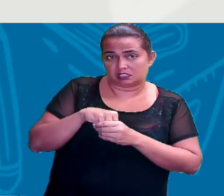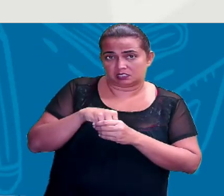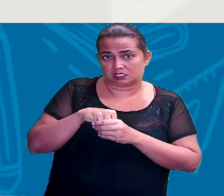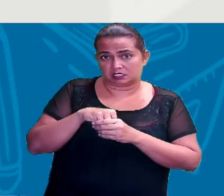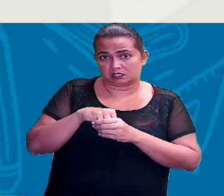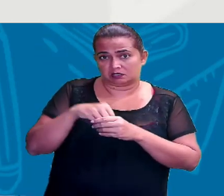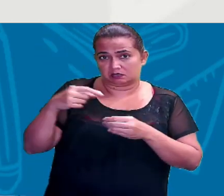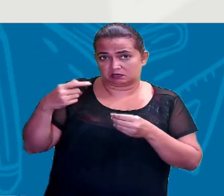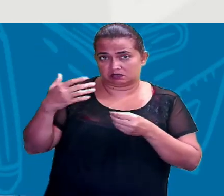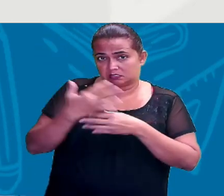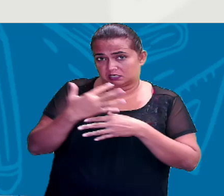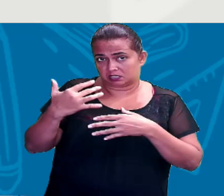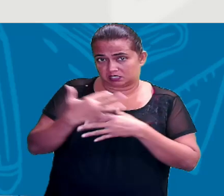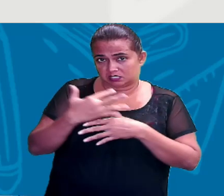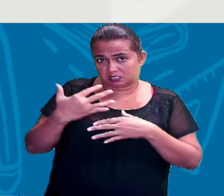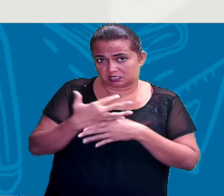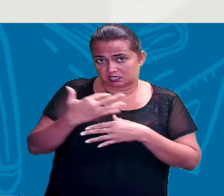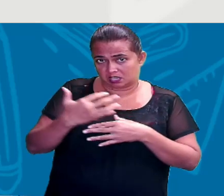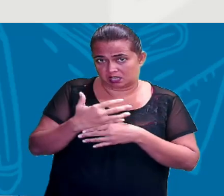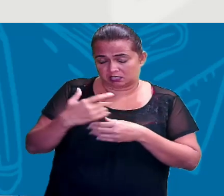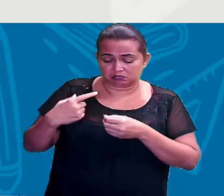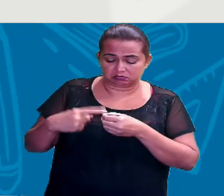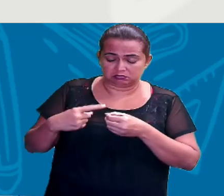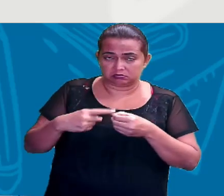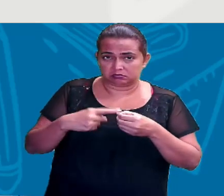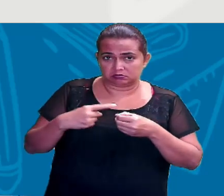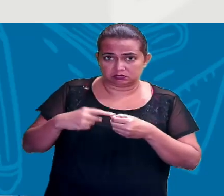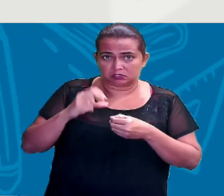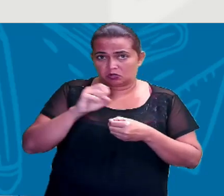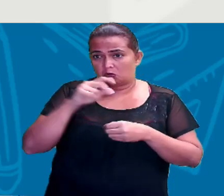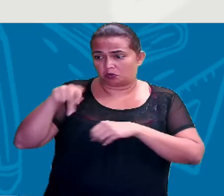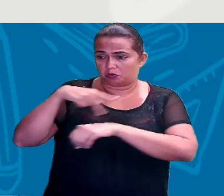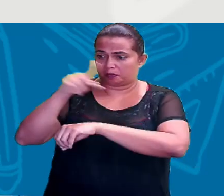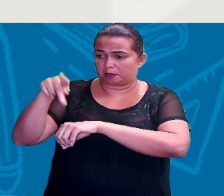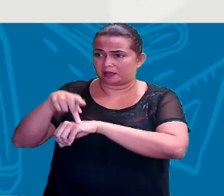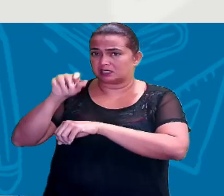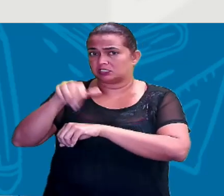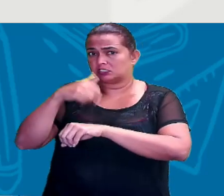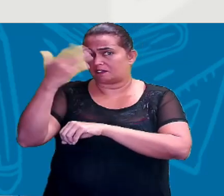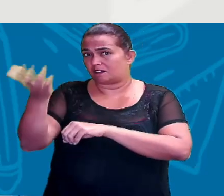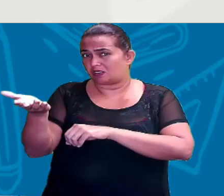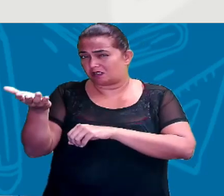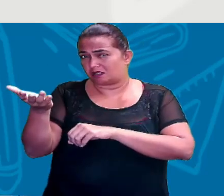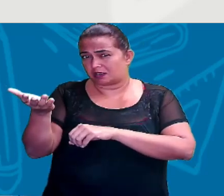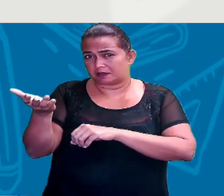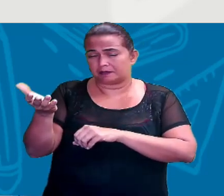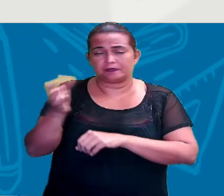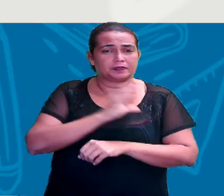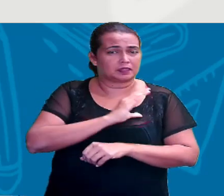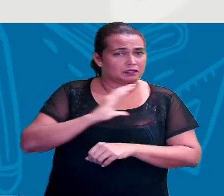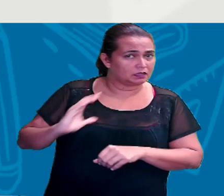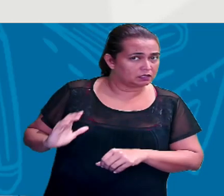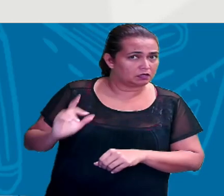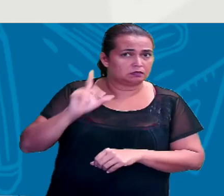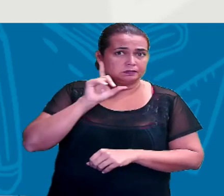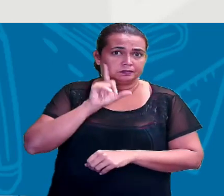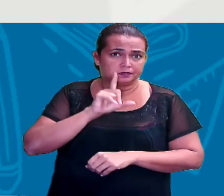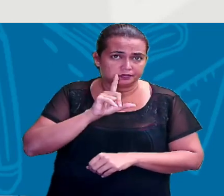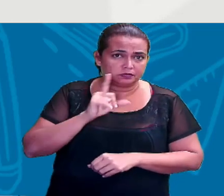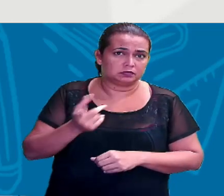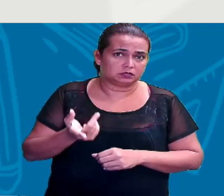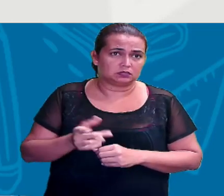de migração intrarregional, como para países fora da América Latina, como Canadá, Estados Unidos,